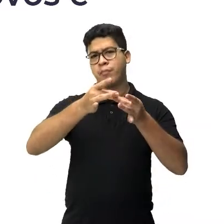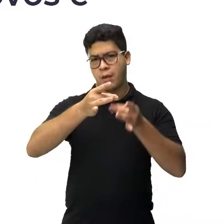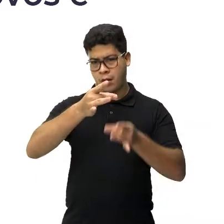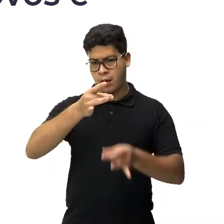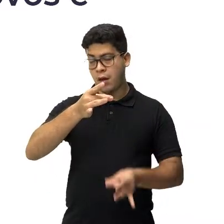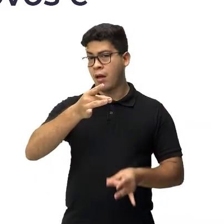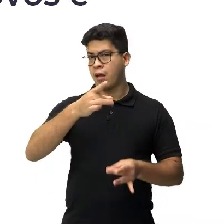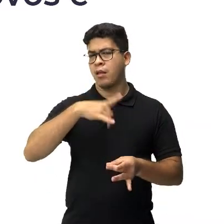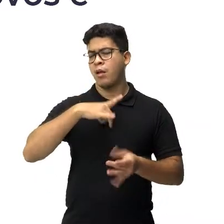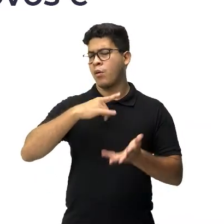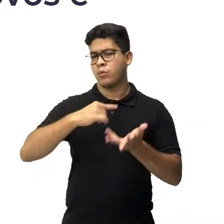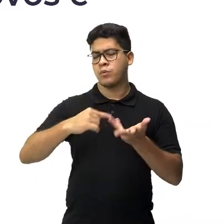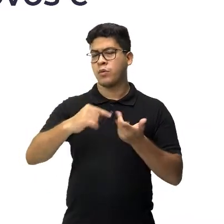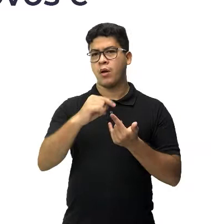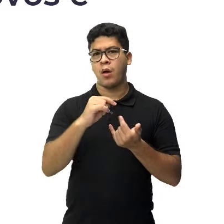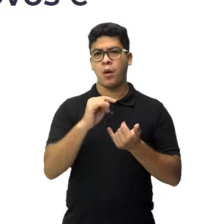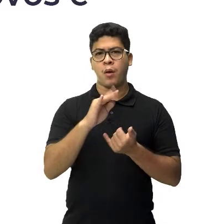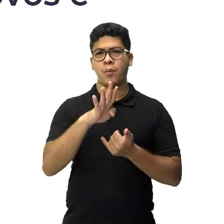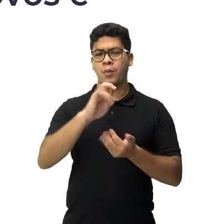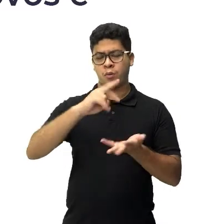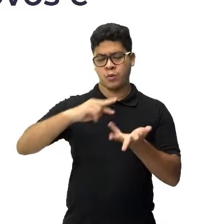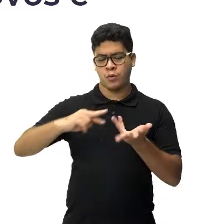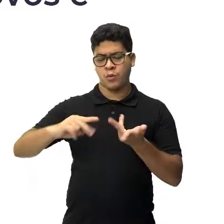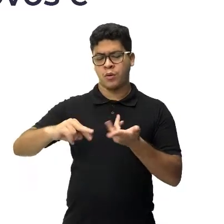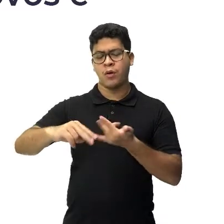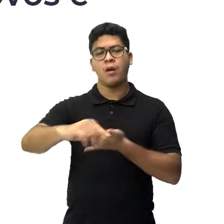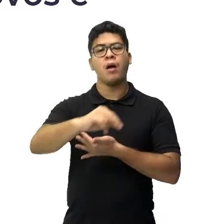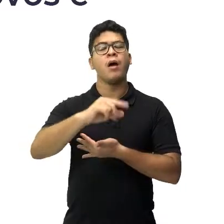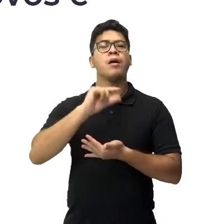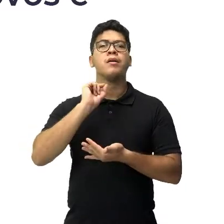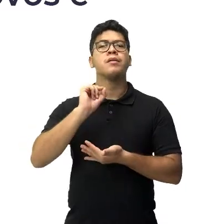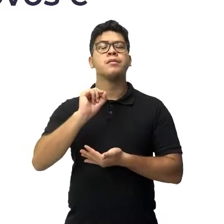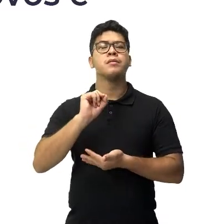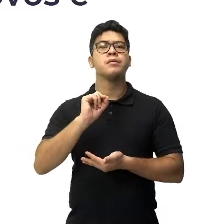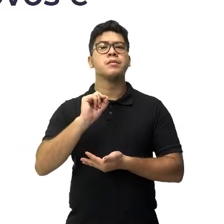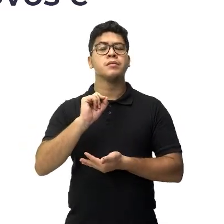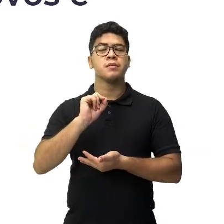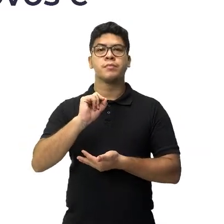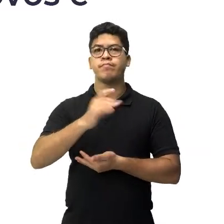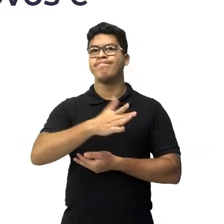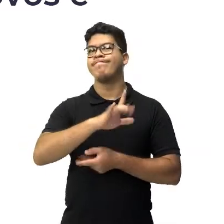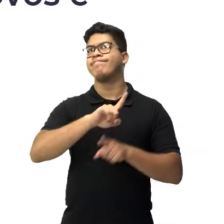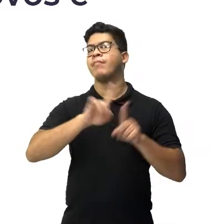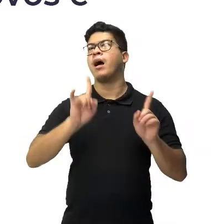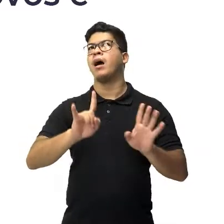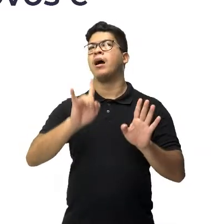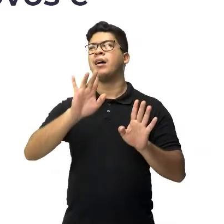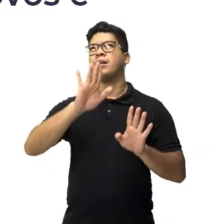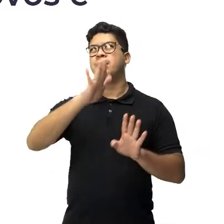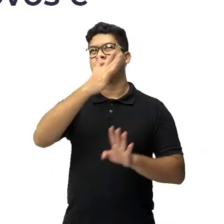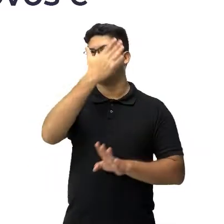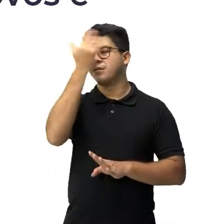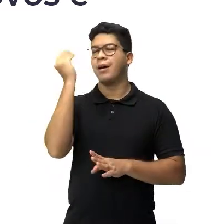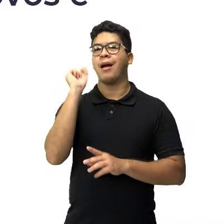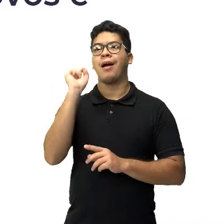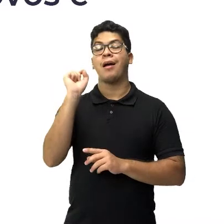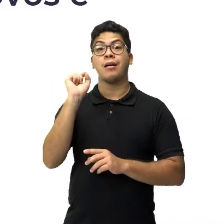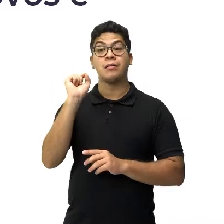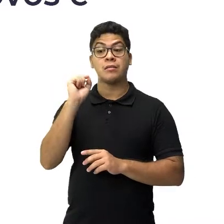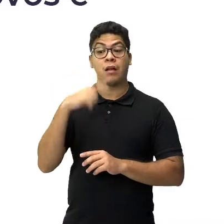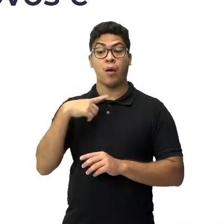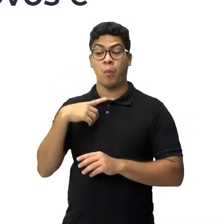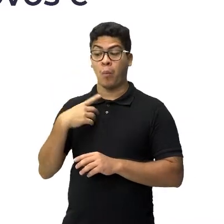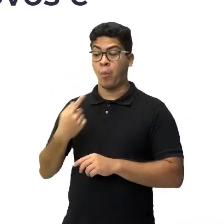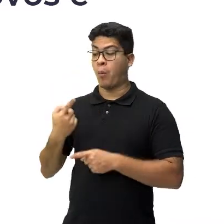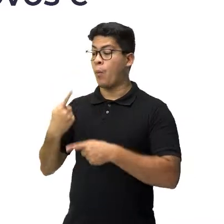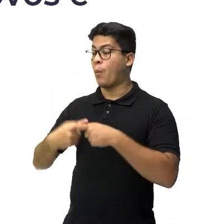de biodiversidade que temos no país, mas a gente esquece que ela existe graças à